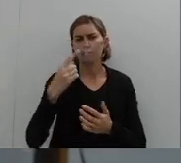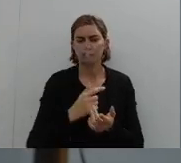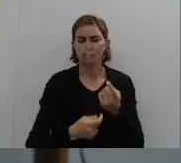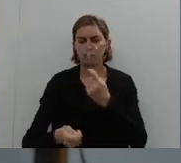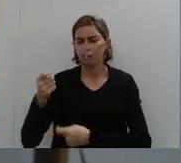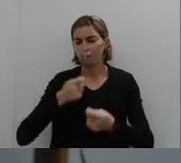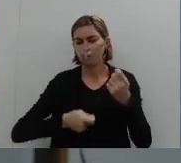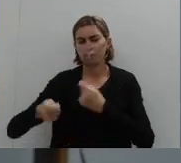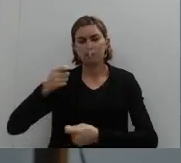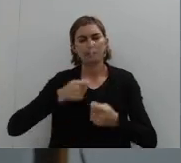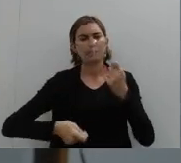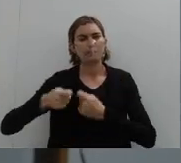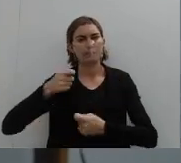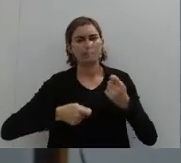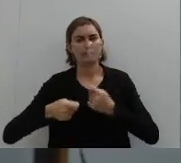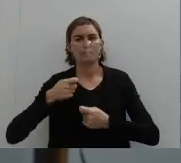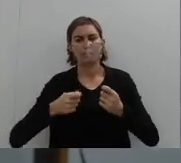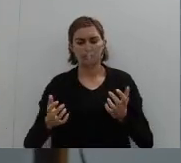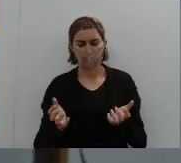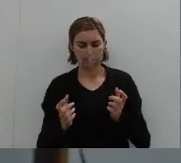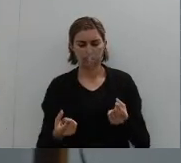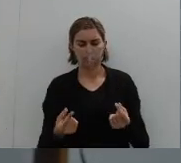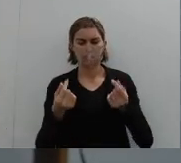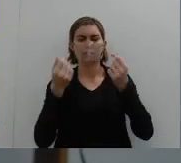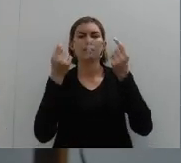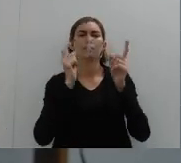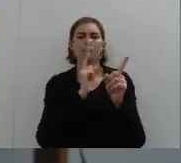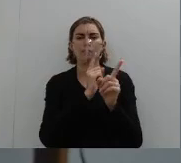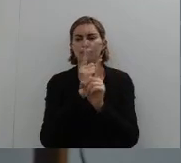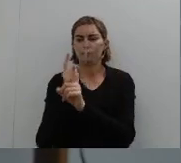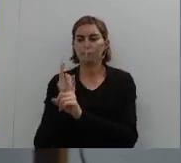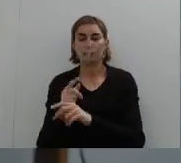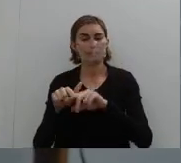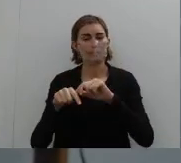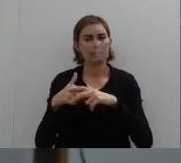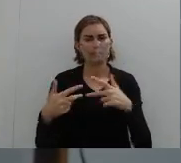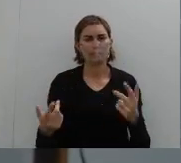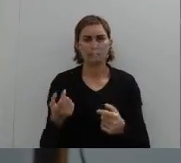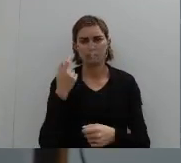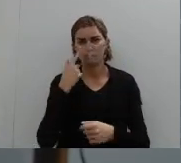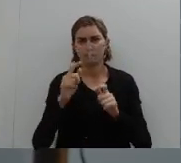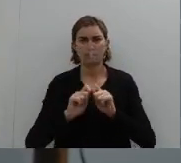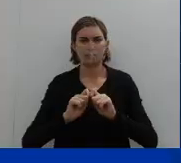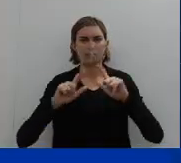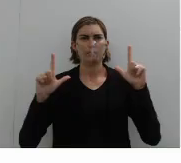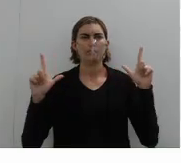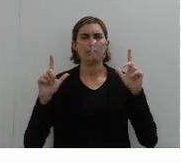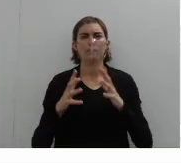comércio, a ideia do enriquecimento, a ideia de encontrar especiaria. Corta para o slide.